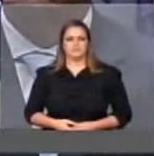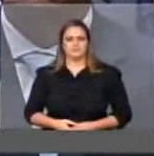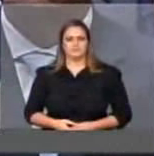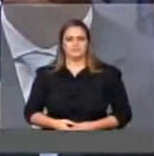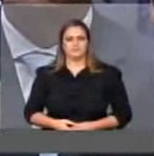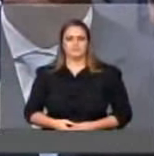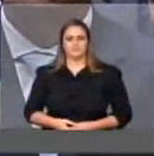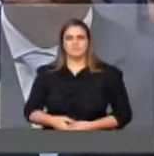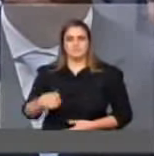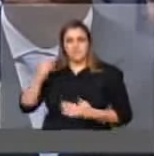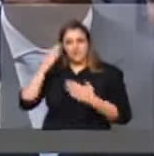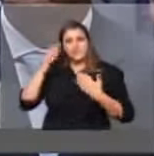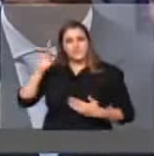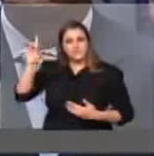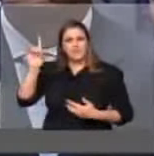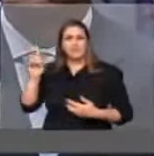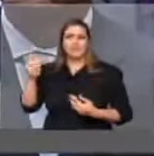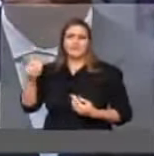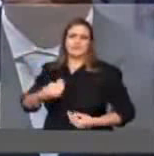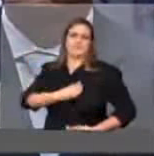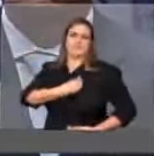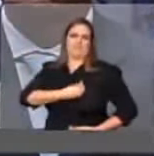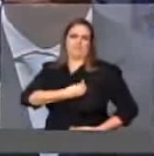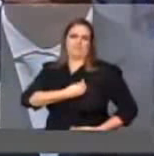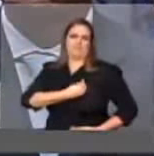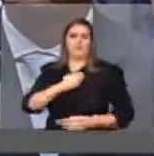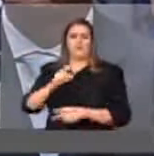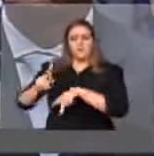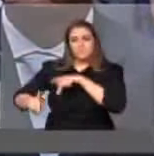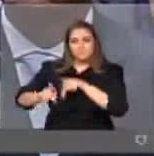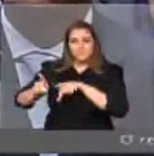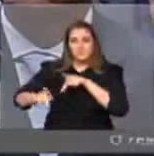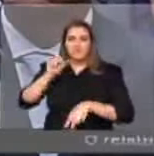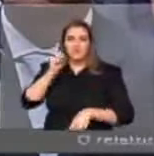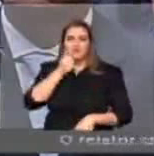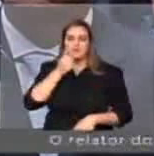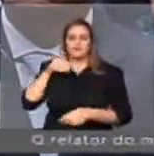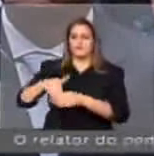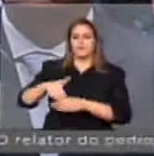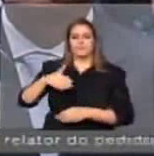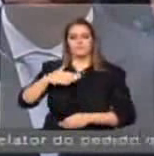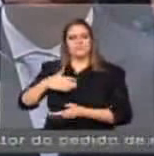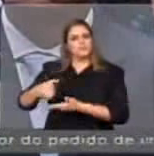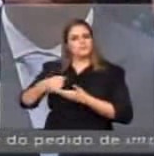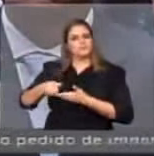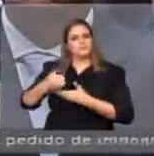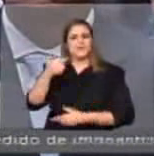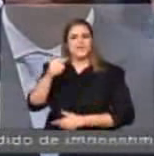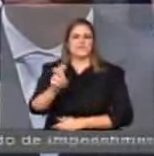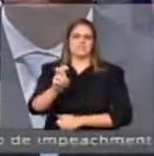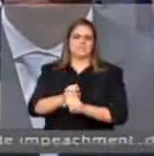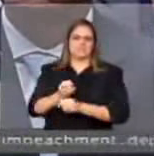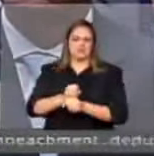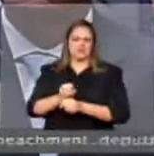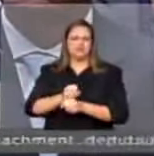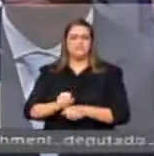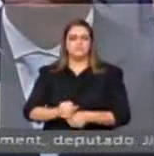por inúmeras vezes. A população alagoana, por tudo que fez por mim durante os últimos 15 anos.